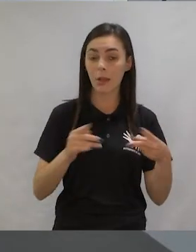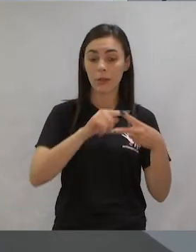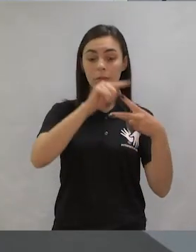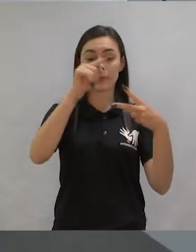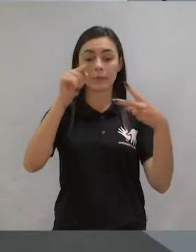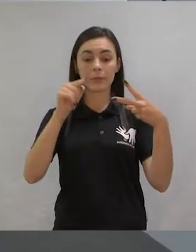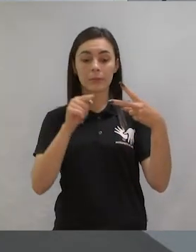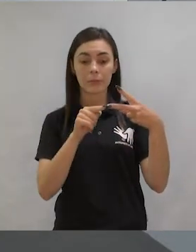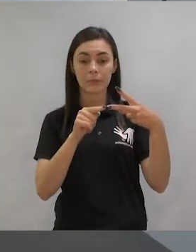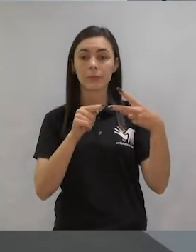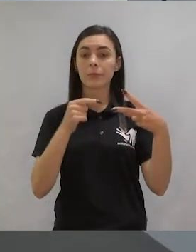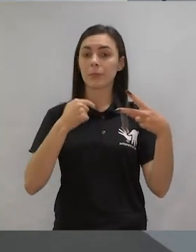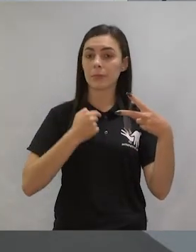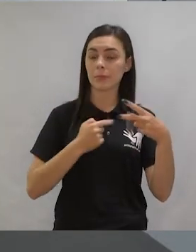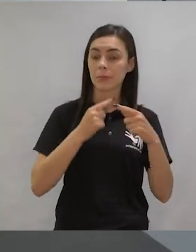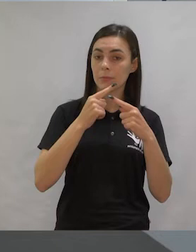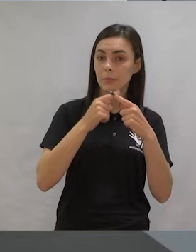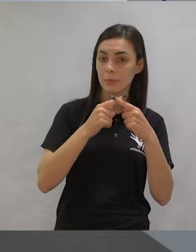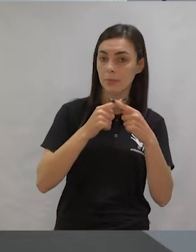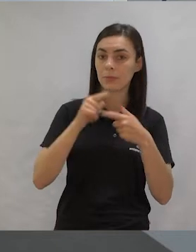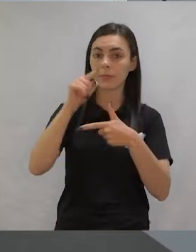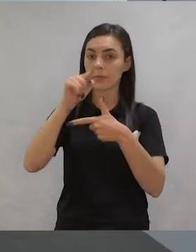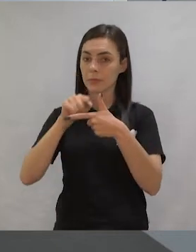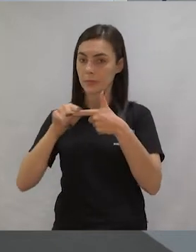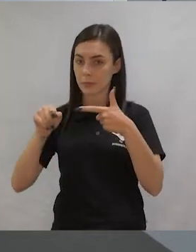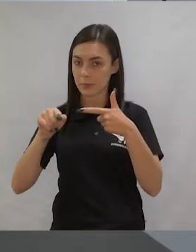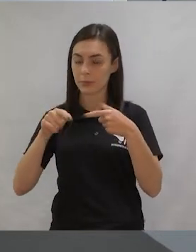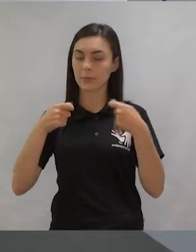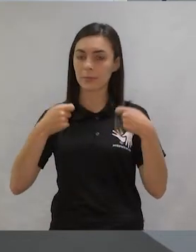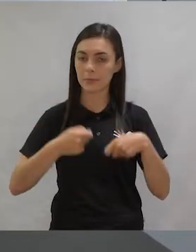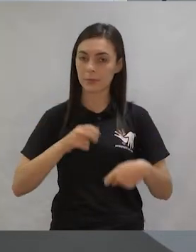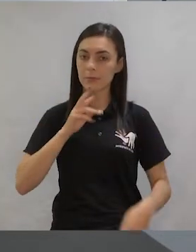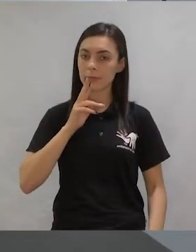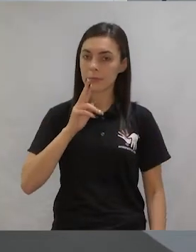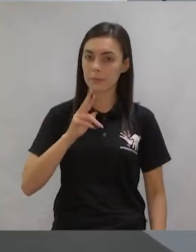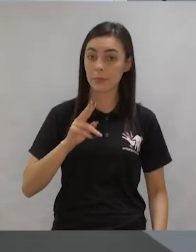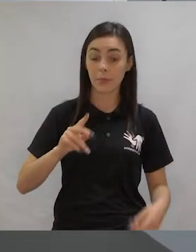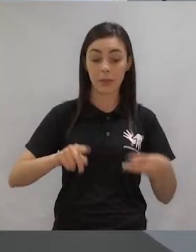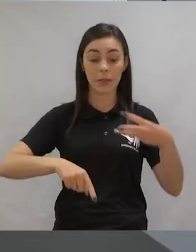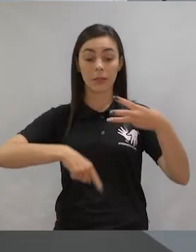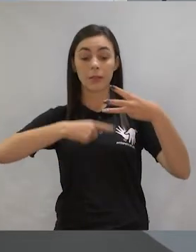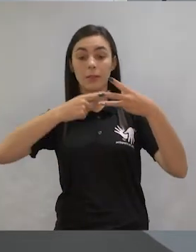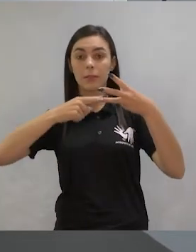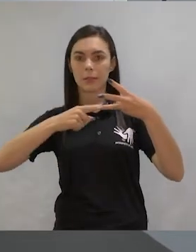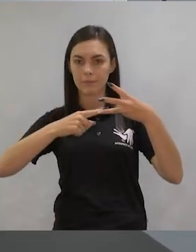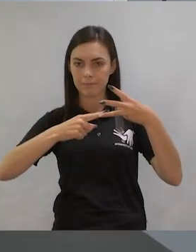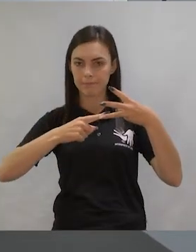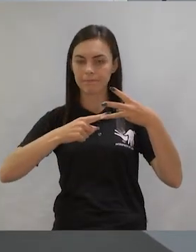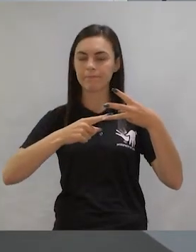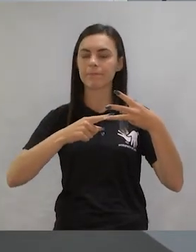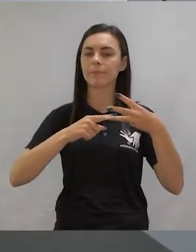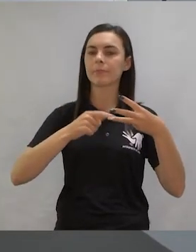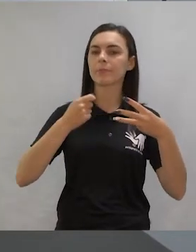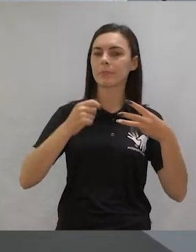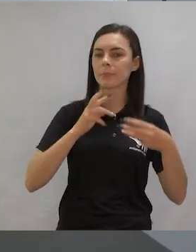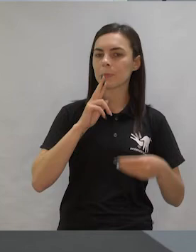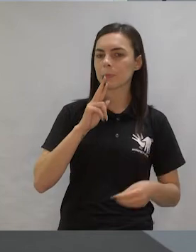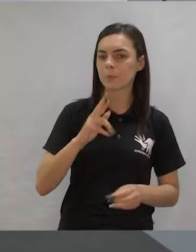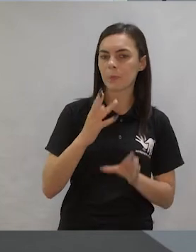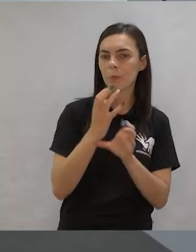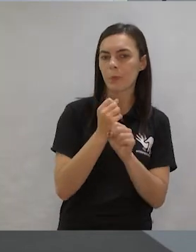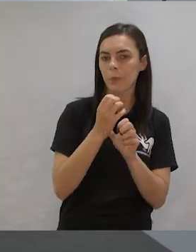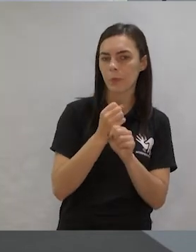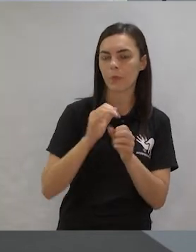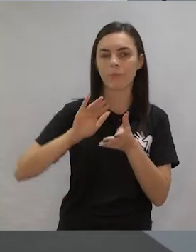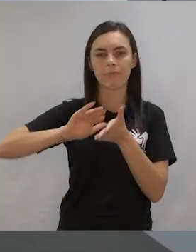vou resolver as multiplicações e as divisões. Para depois, por fim, resolver